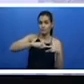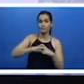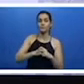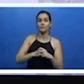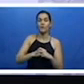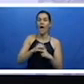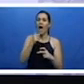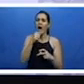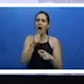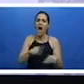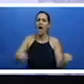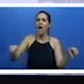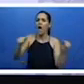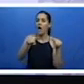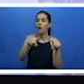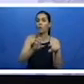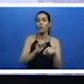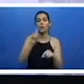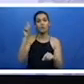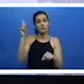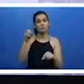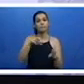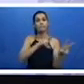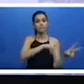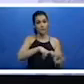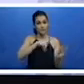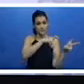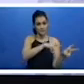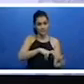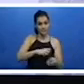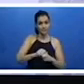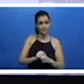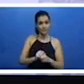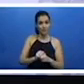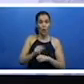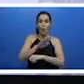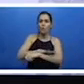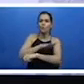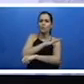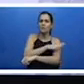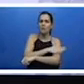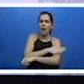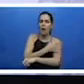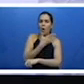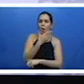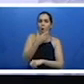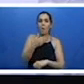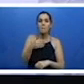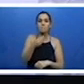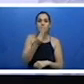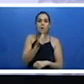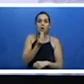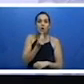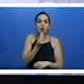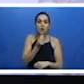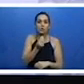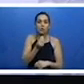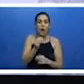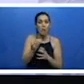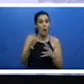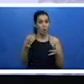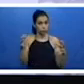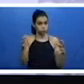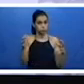principalmente em ambientes rurais, né, em fazendas, em sítios. O sapo macho tem geralmente, tamanho inferior à